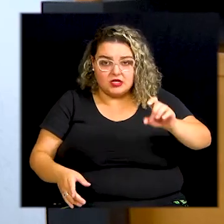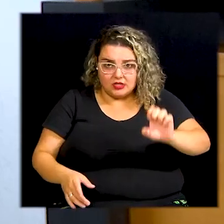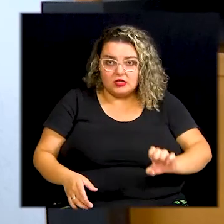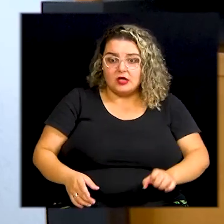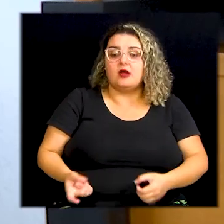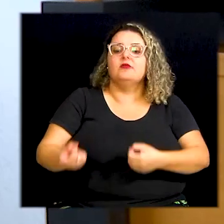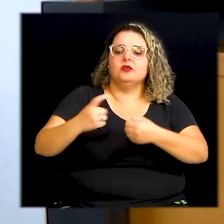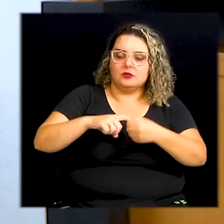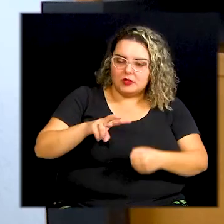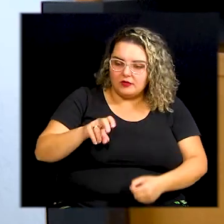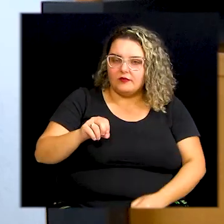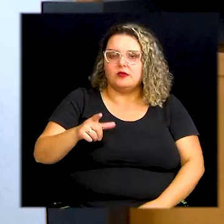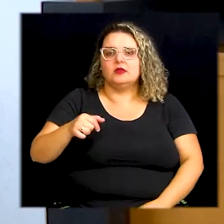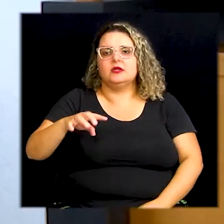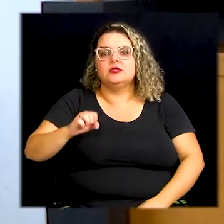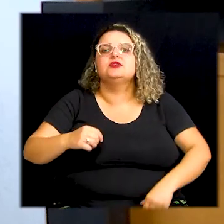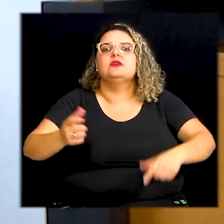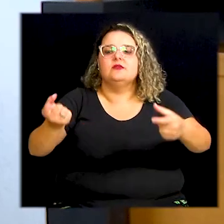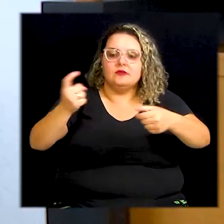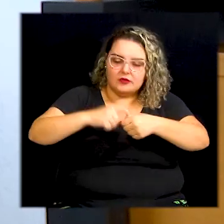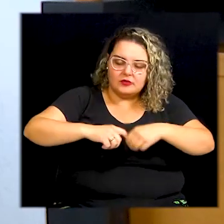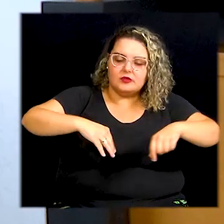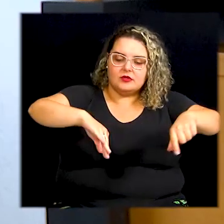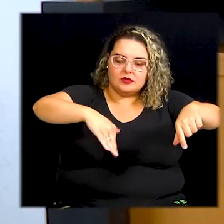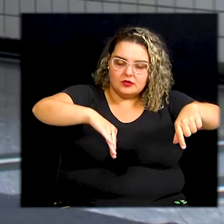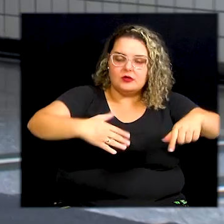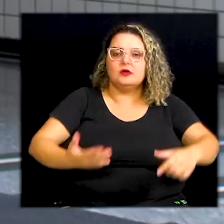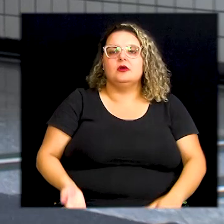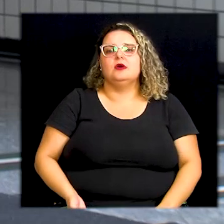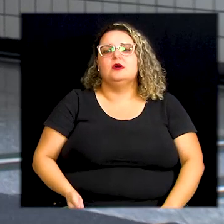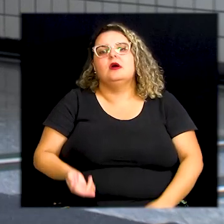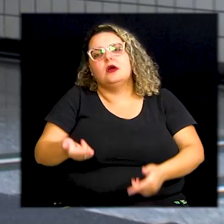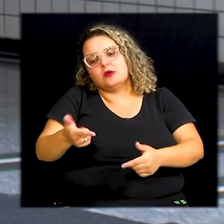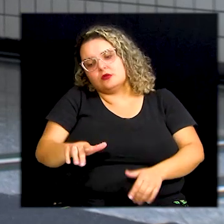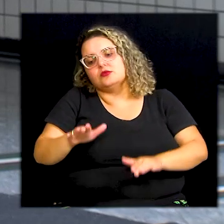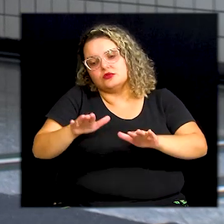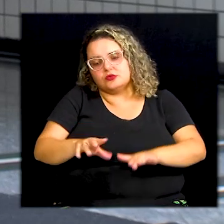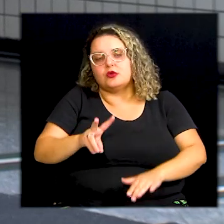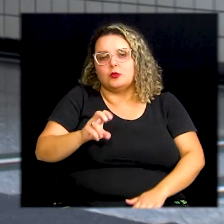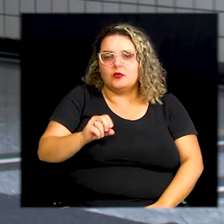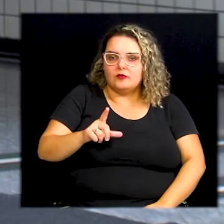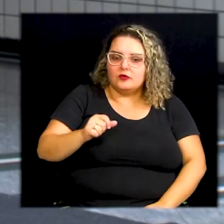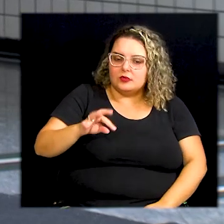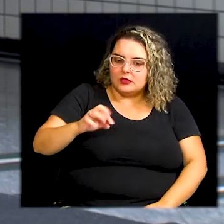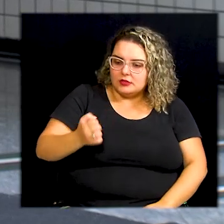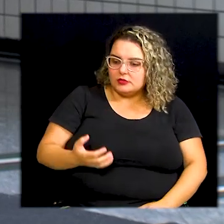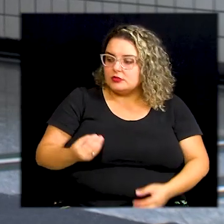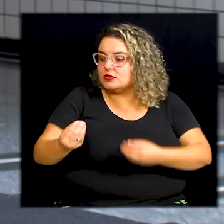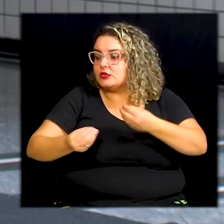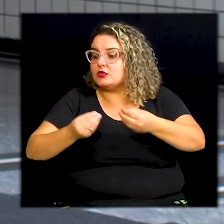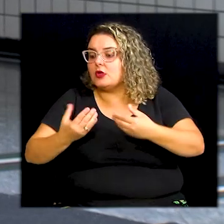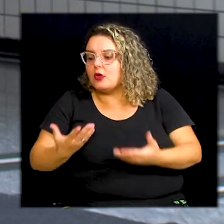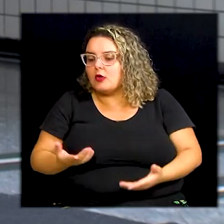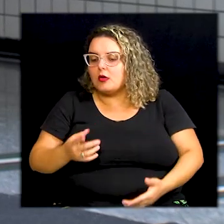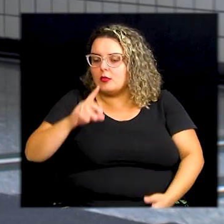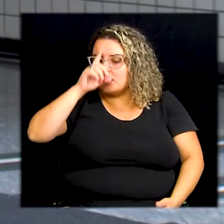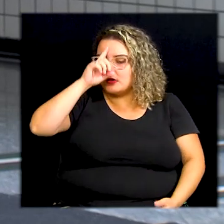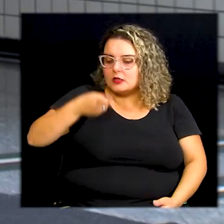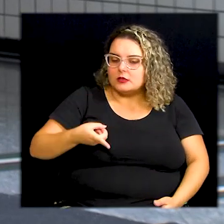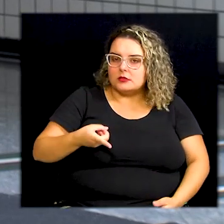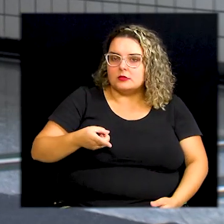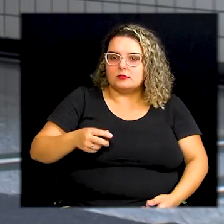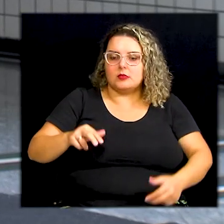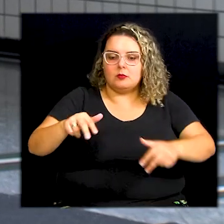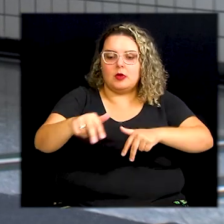aí voltei para volante, voltei para meio campo, aí voltei para volante, aí eu fiquei de volante mesmo. Como é que você define? Porque então você